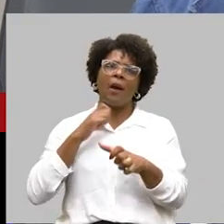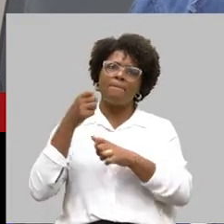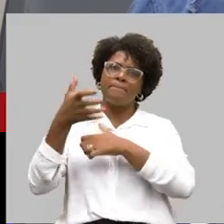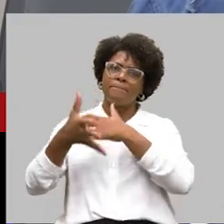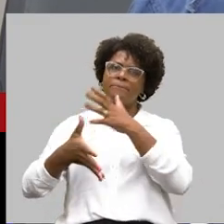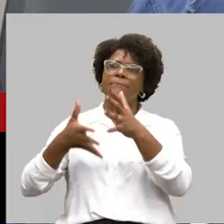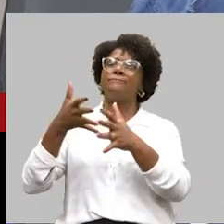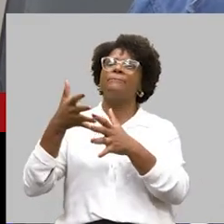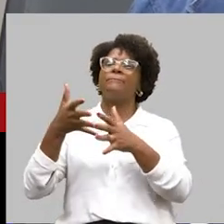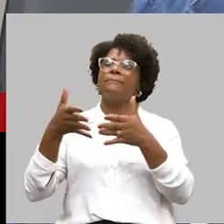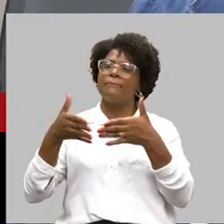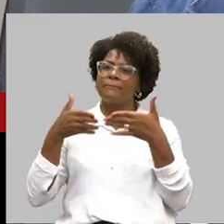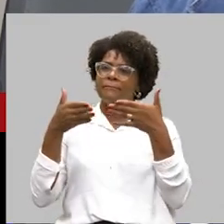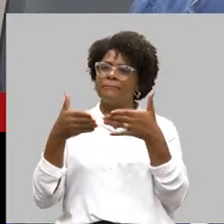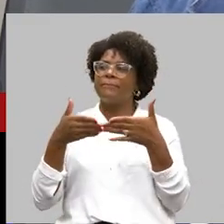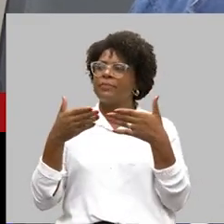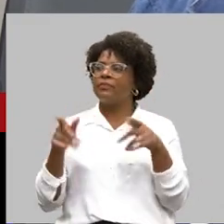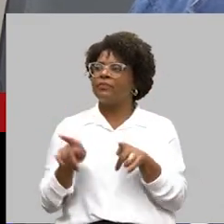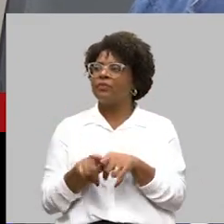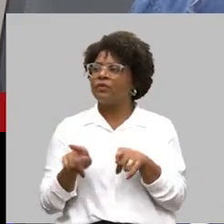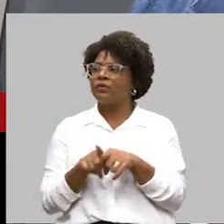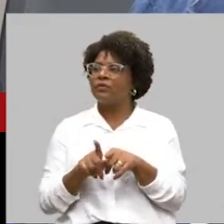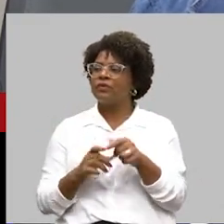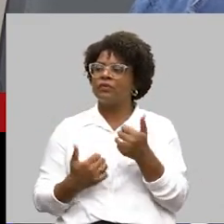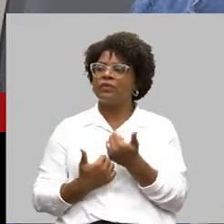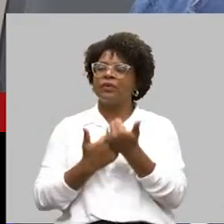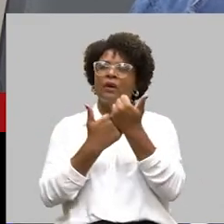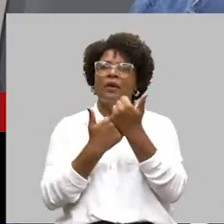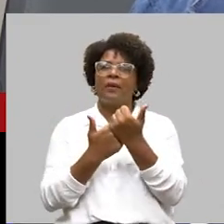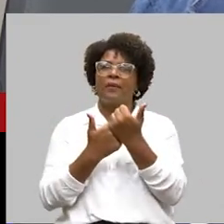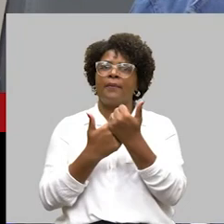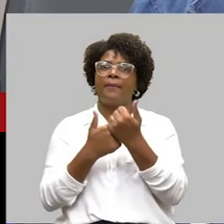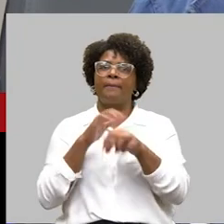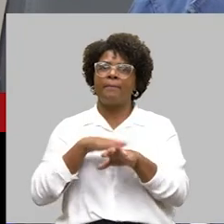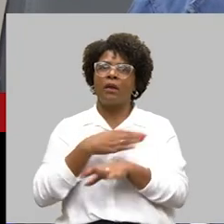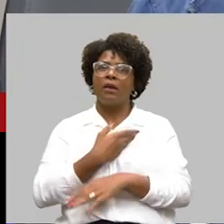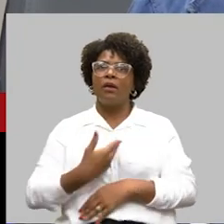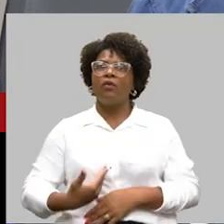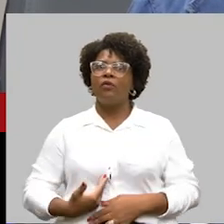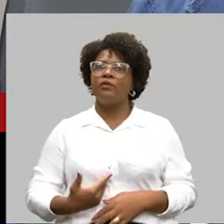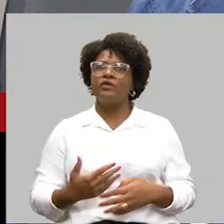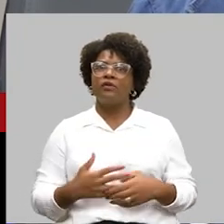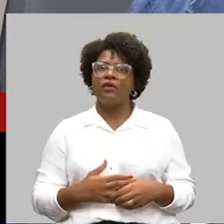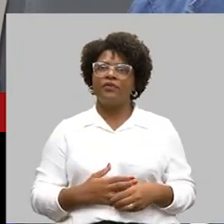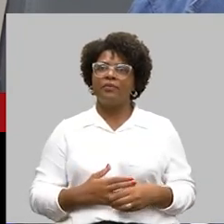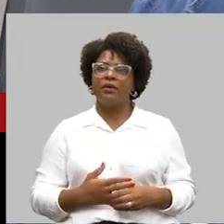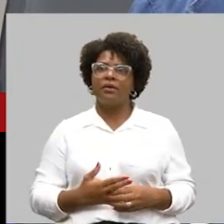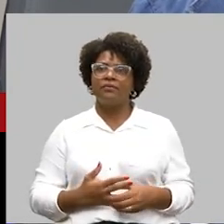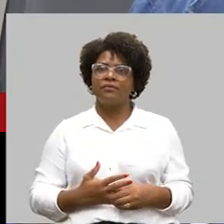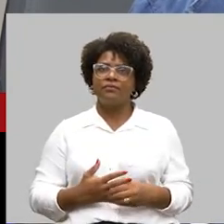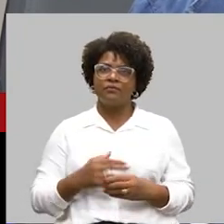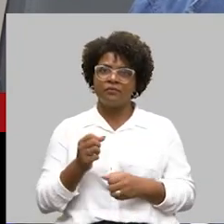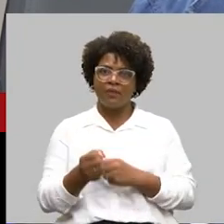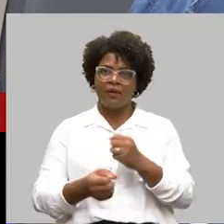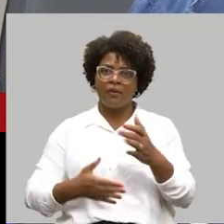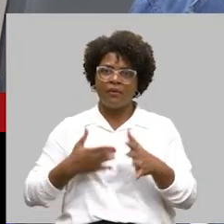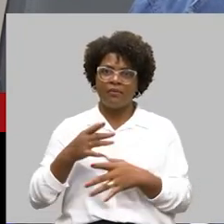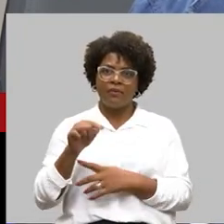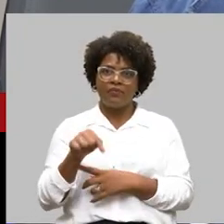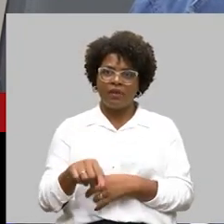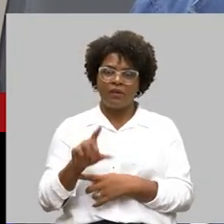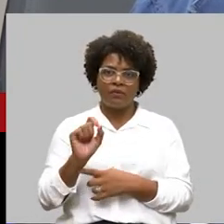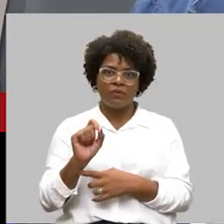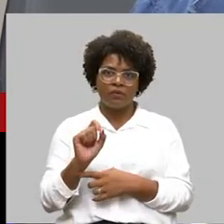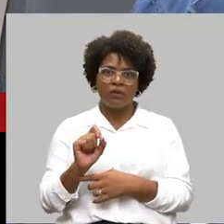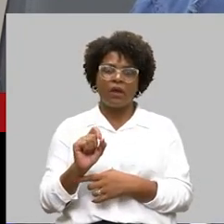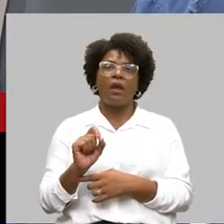poder pedir assim um apoio maior do governo pra gente poder falar sobre tudo aquilo que tá deixando a desejar